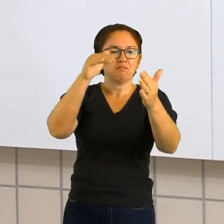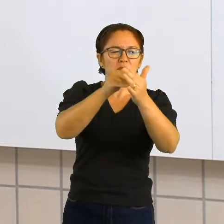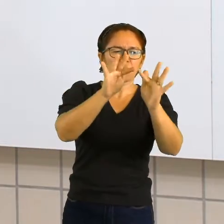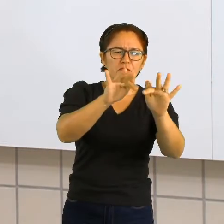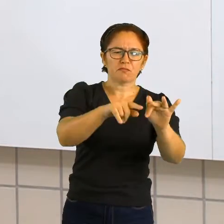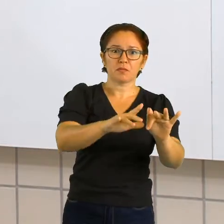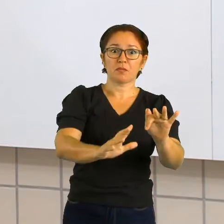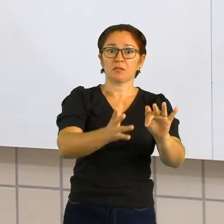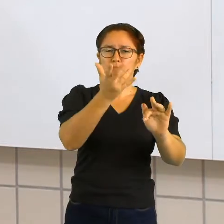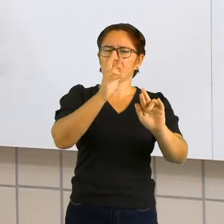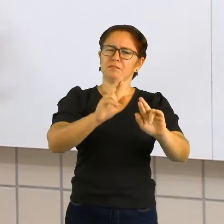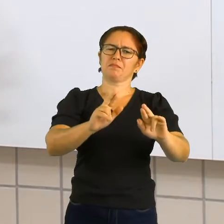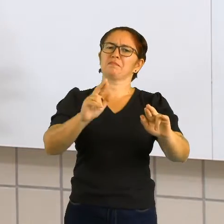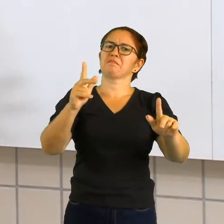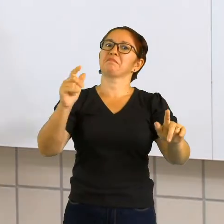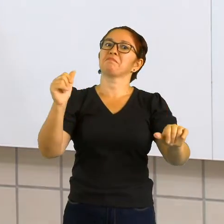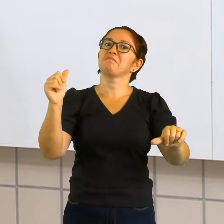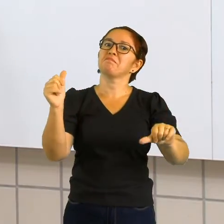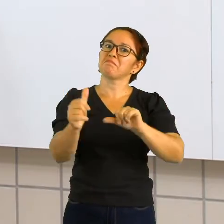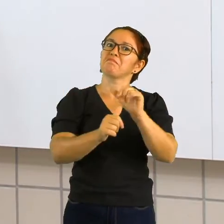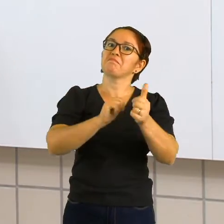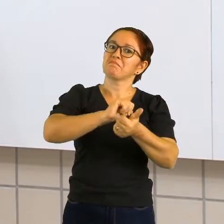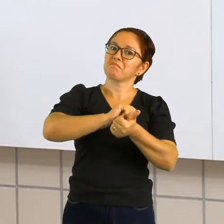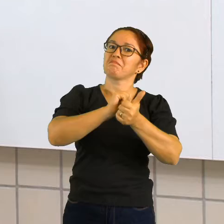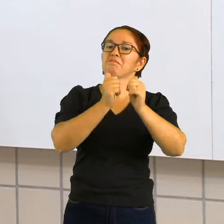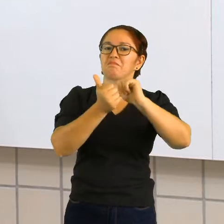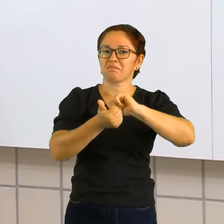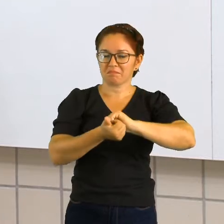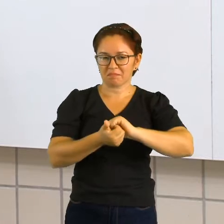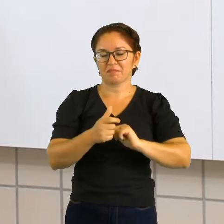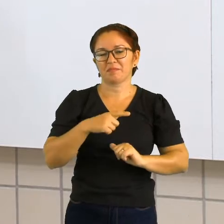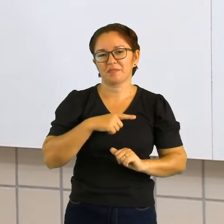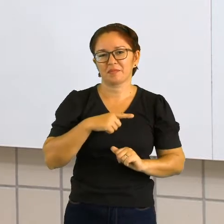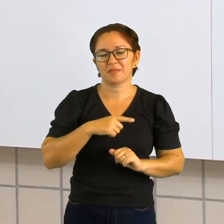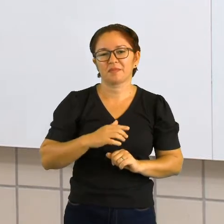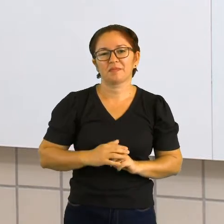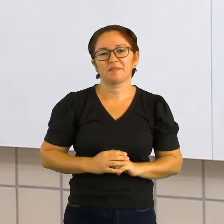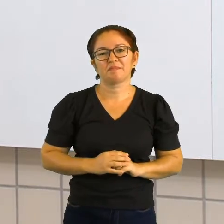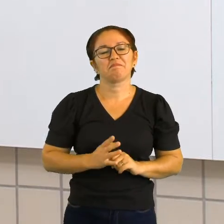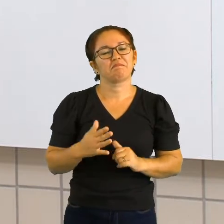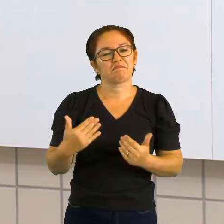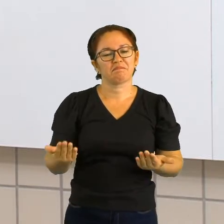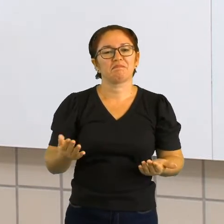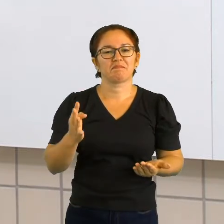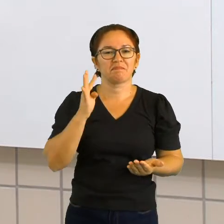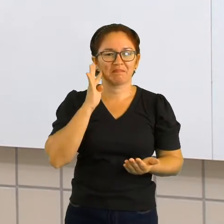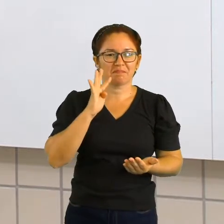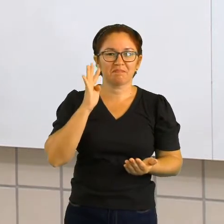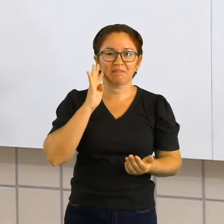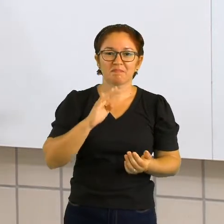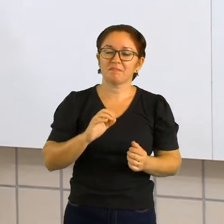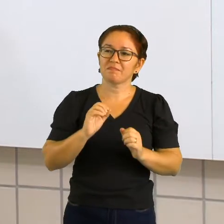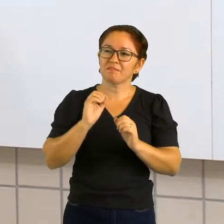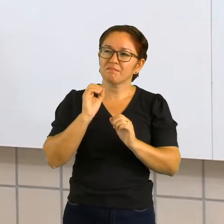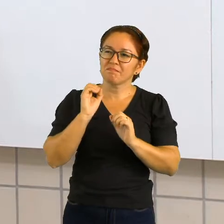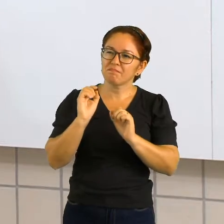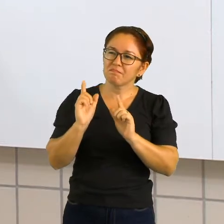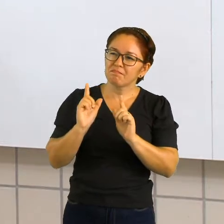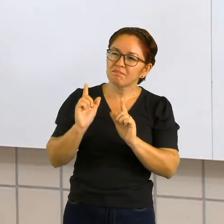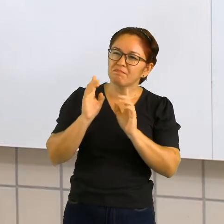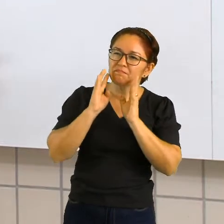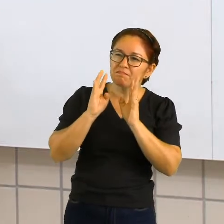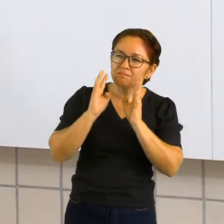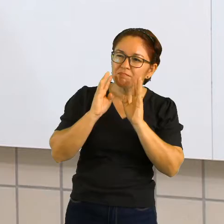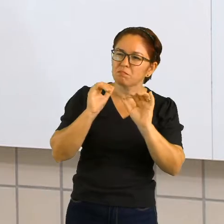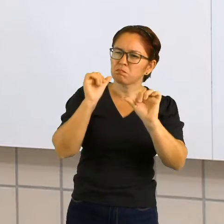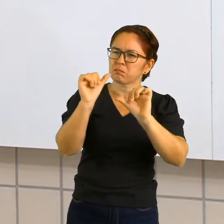diferente, uma maneira diferente de se contar. Então é bem bacana estar acompanhando todas essas mudanças,